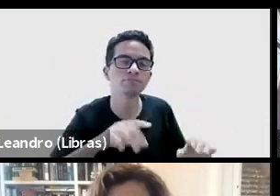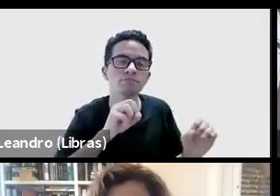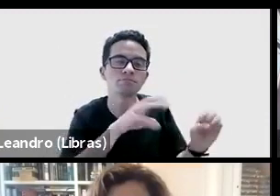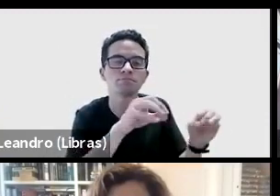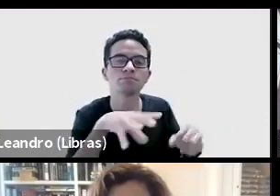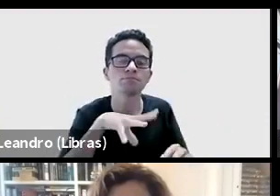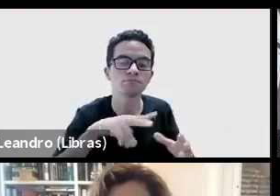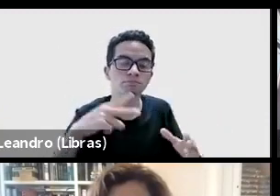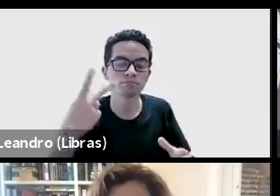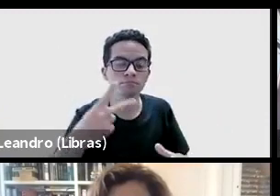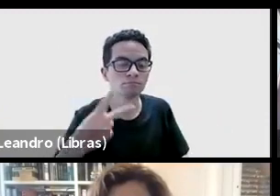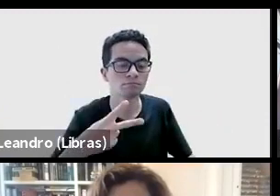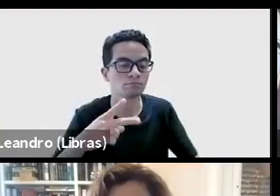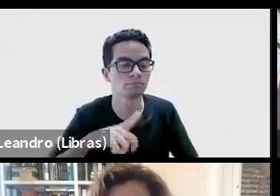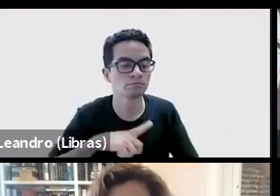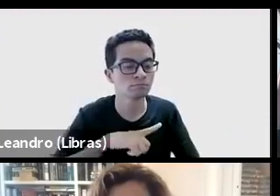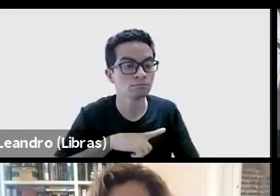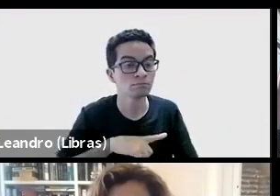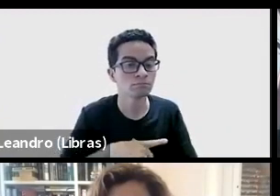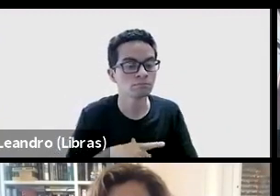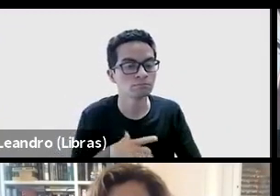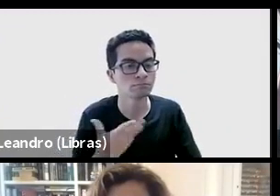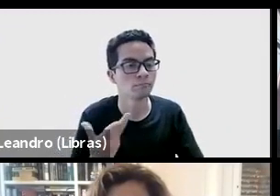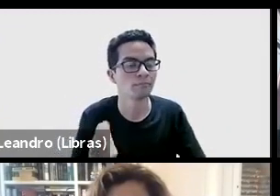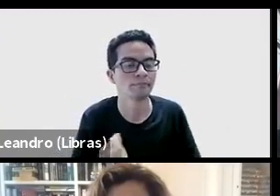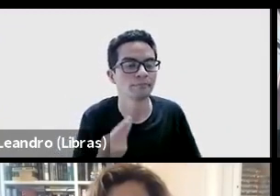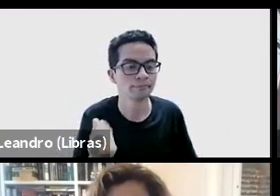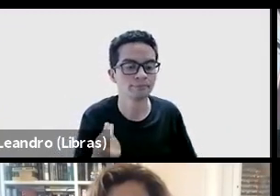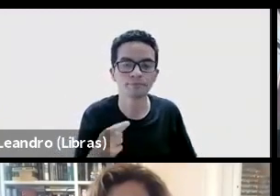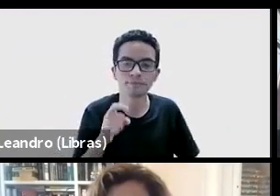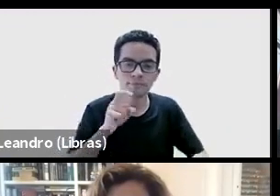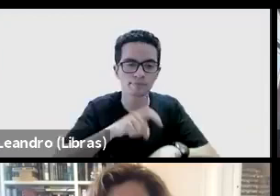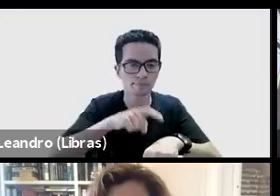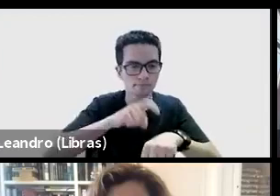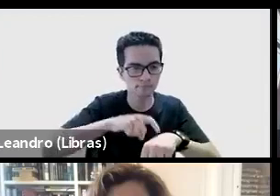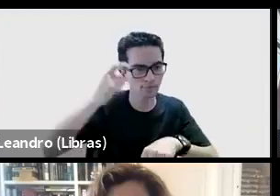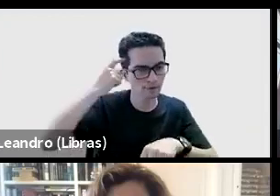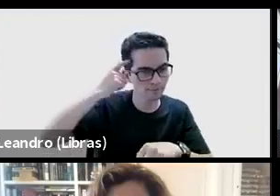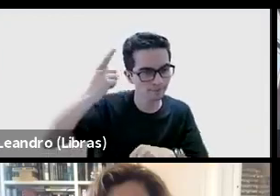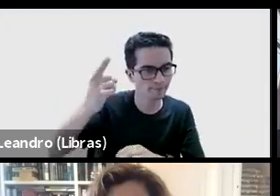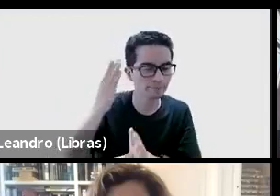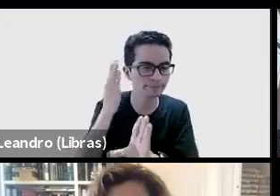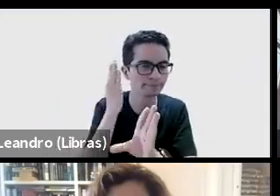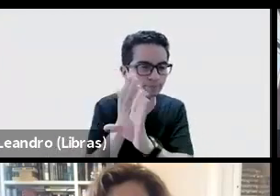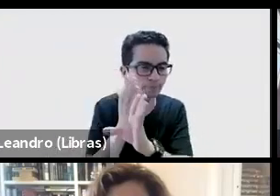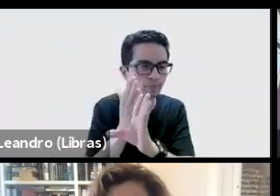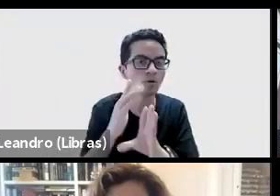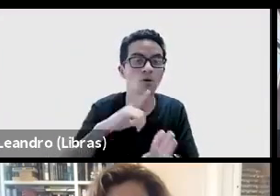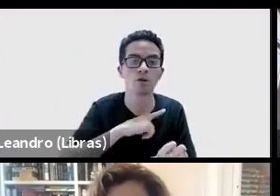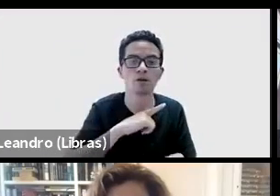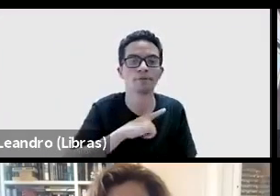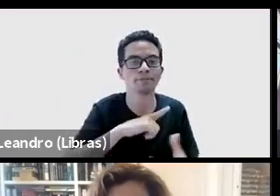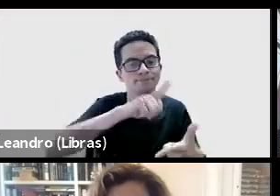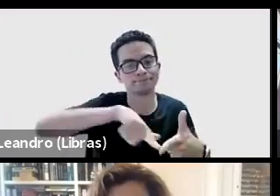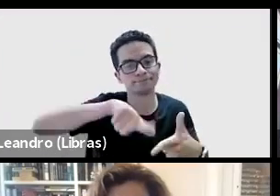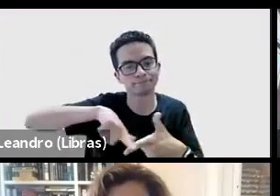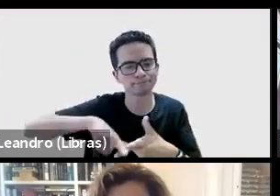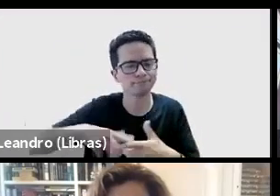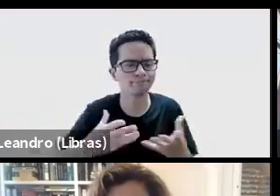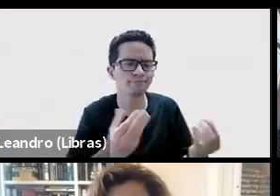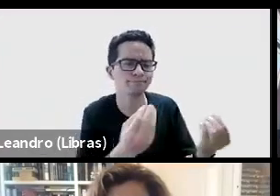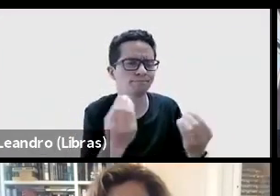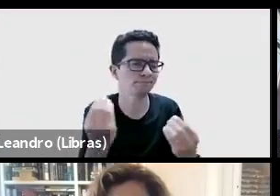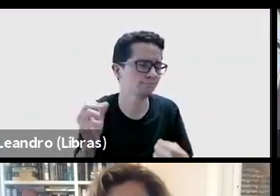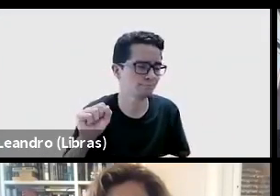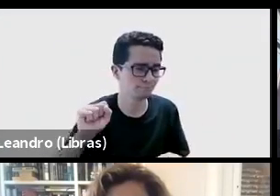Ainda está tudo muito, né, provisório, mas assim, a gente identifica aí que tem muitas demandas nesse campo, muitas questões,